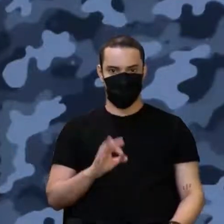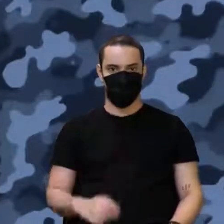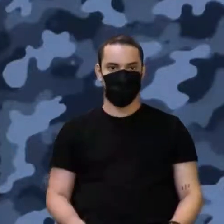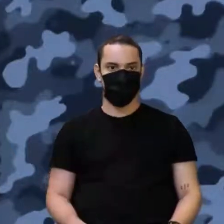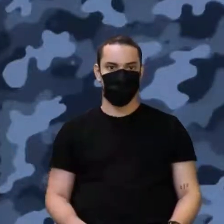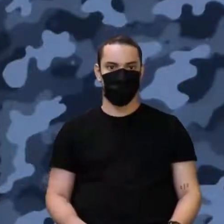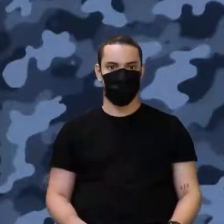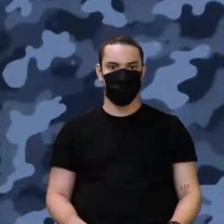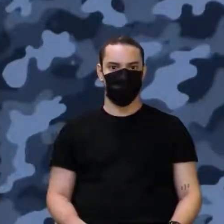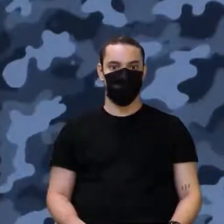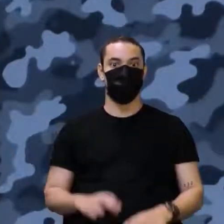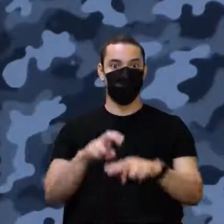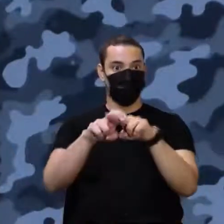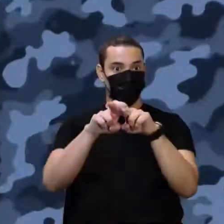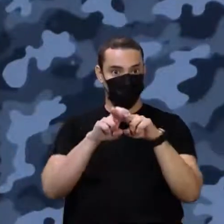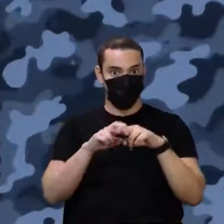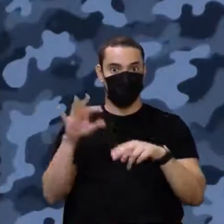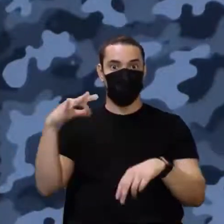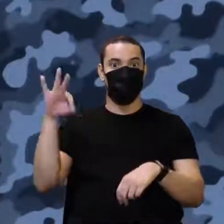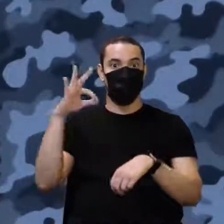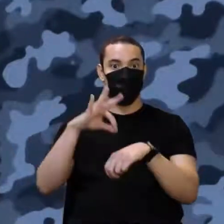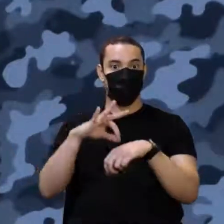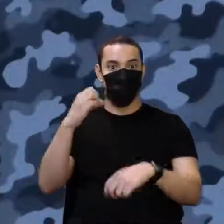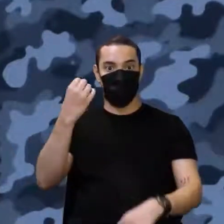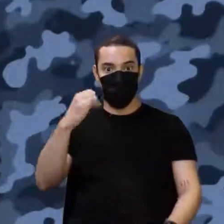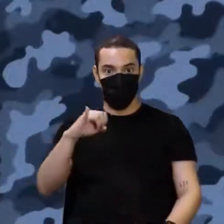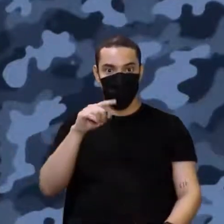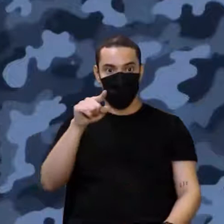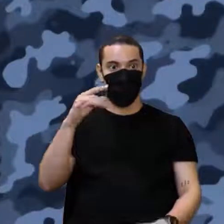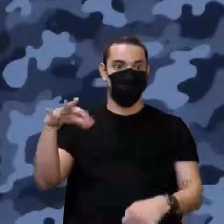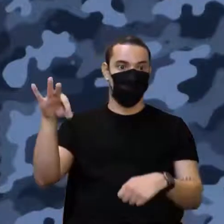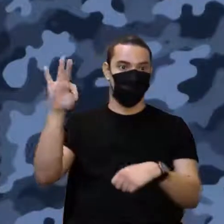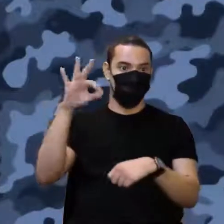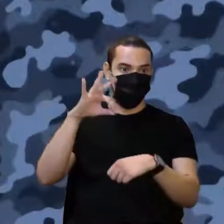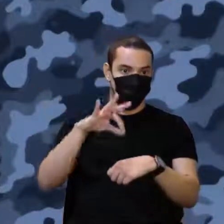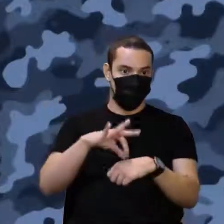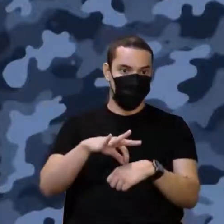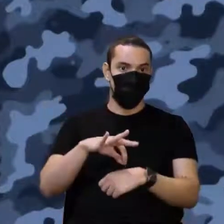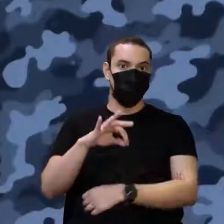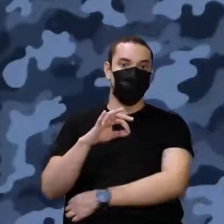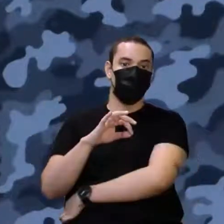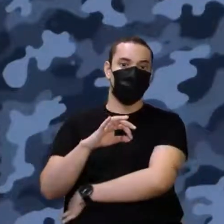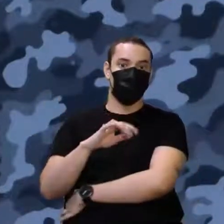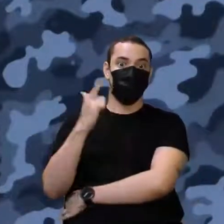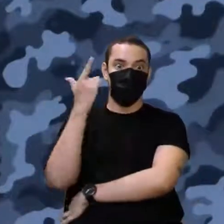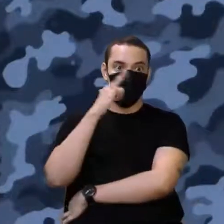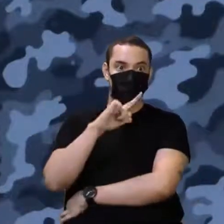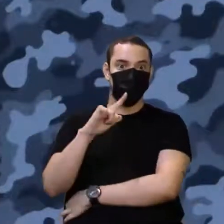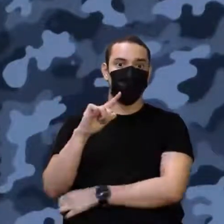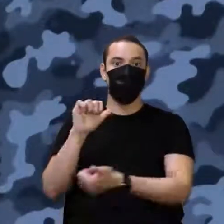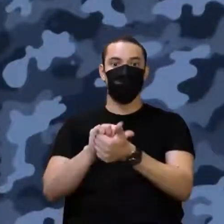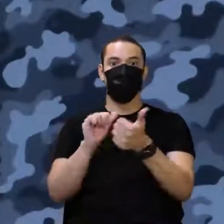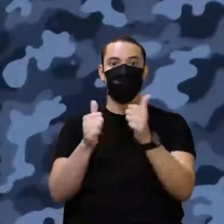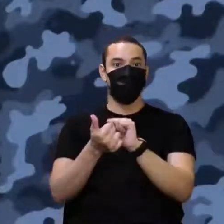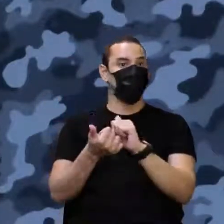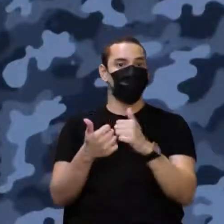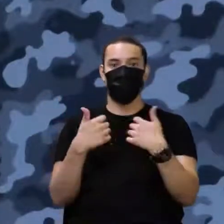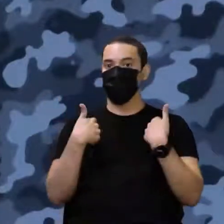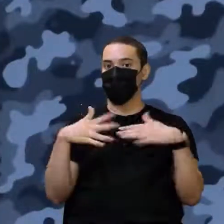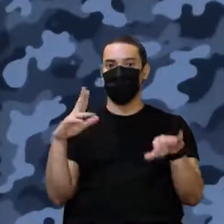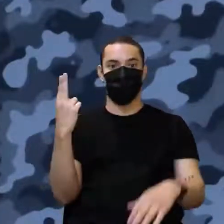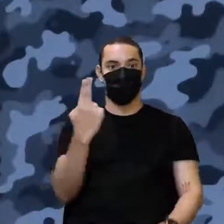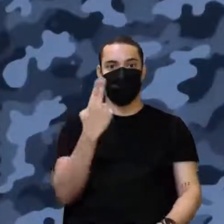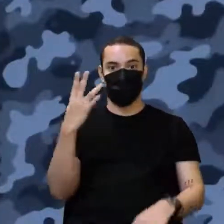certo? Então, os insetos, se esse inseto for capturado, o que vai acontecer com ele? Já